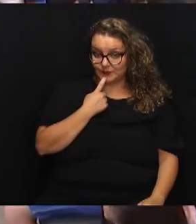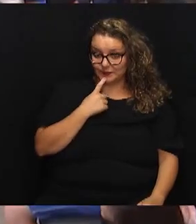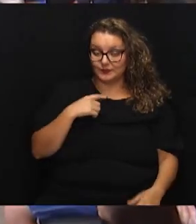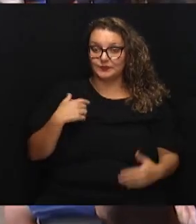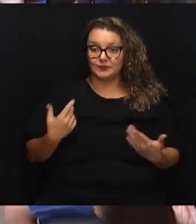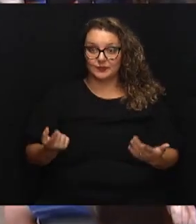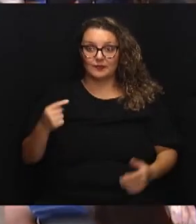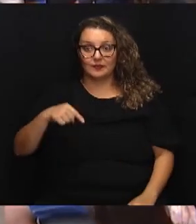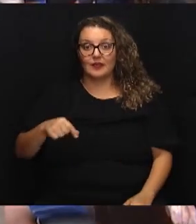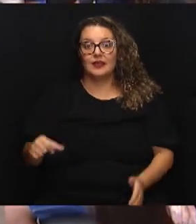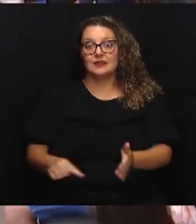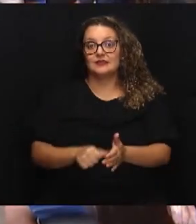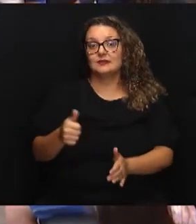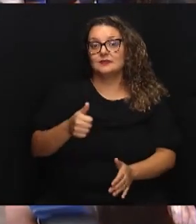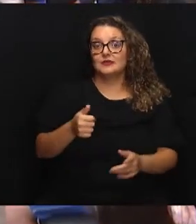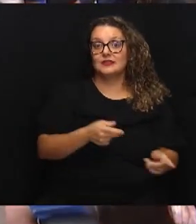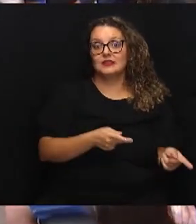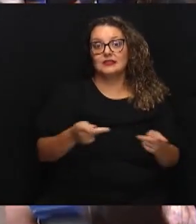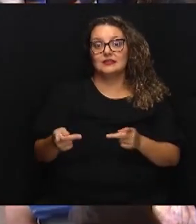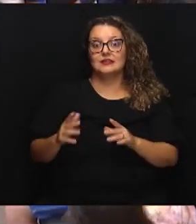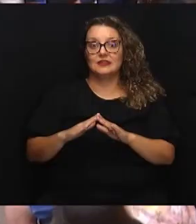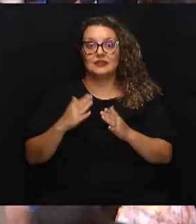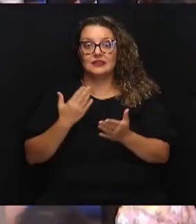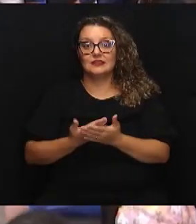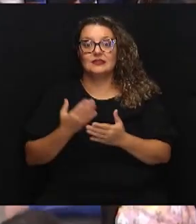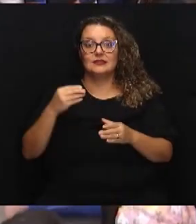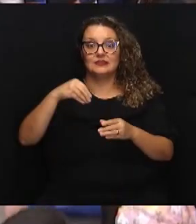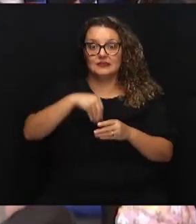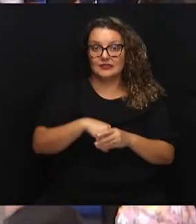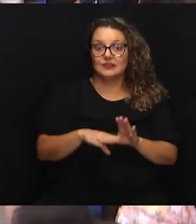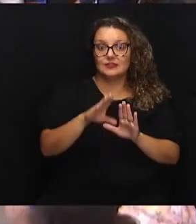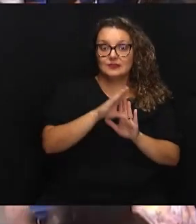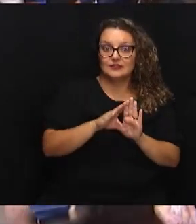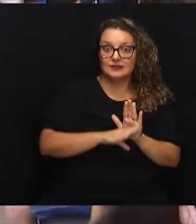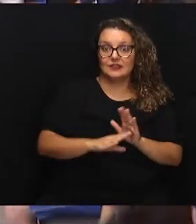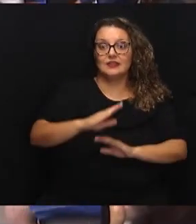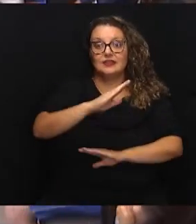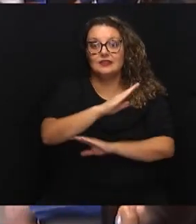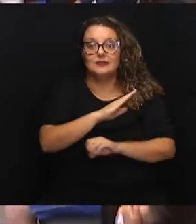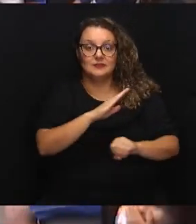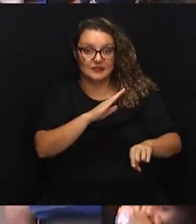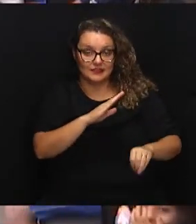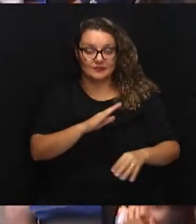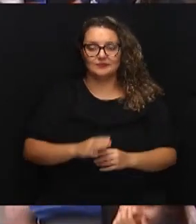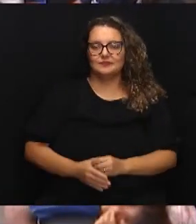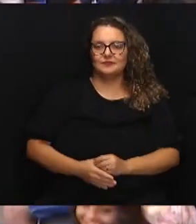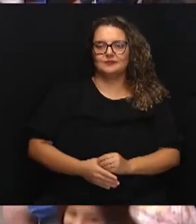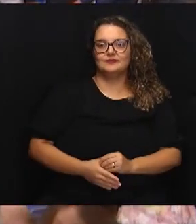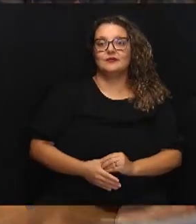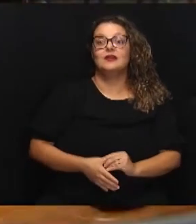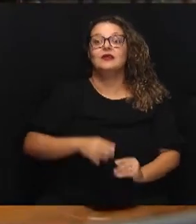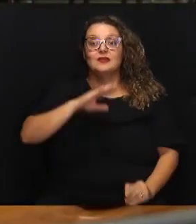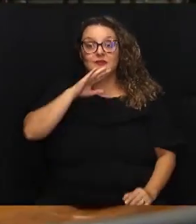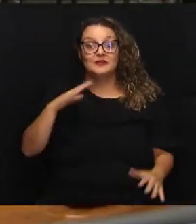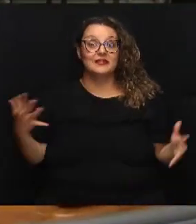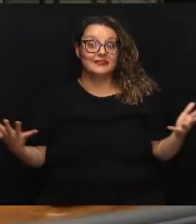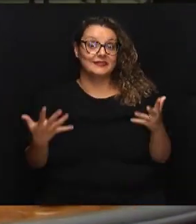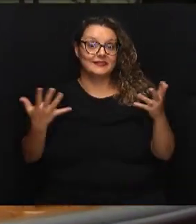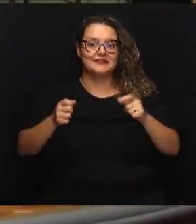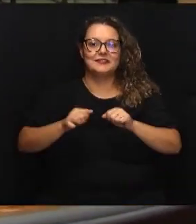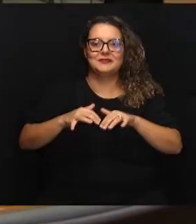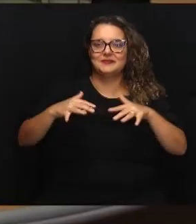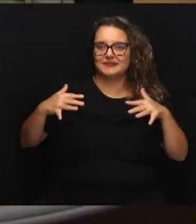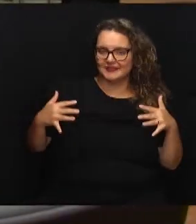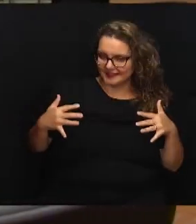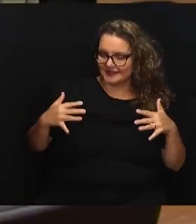Essa foi a primeira visita da escola dentro do programa Câmara Educa. Foi uma tarde animada no plenário